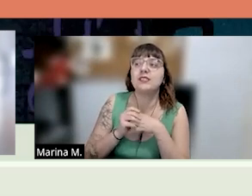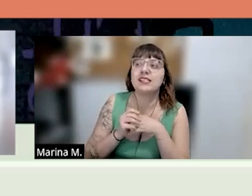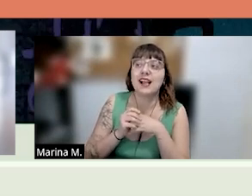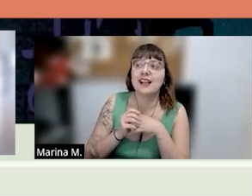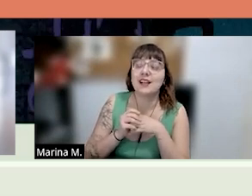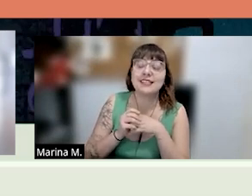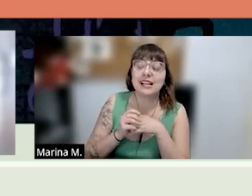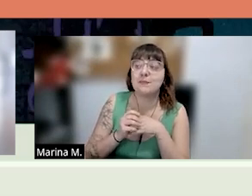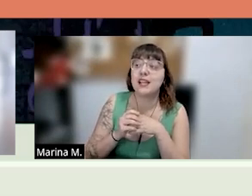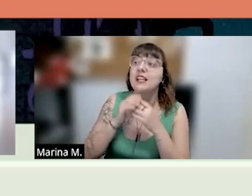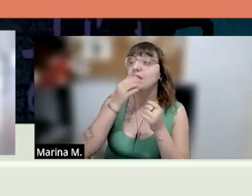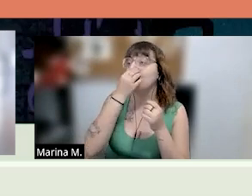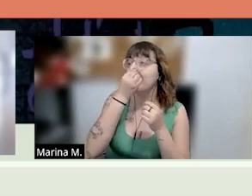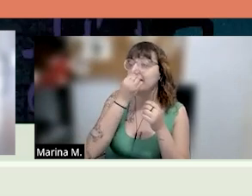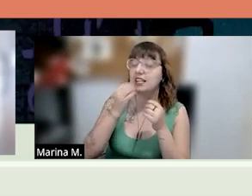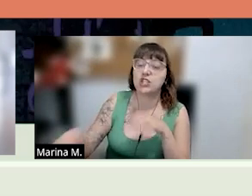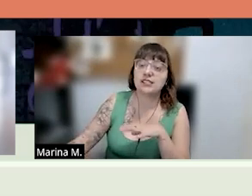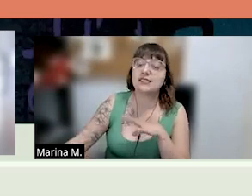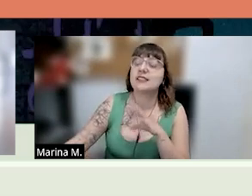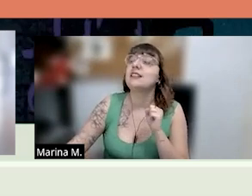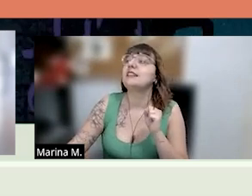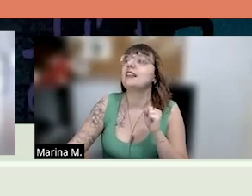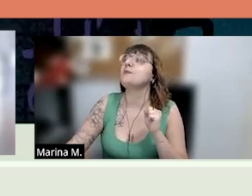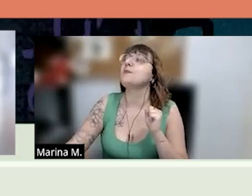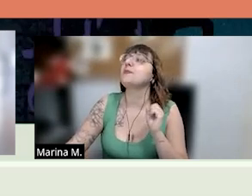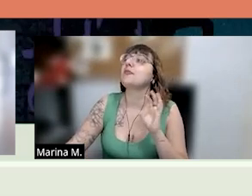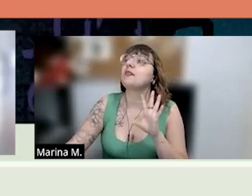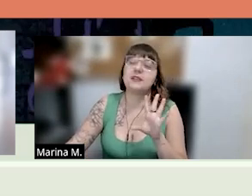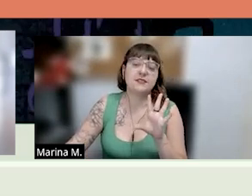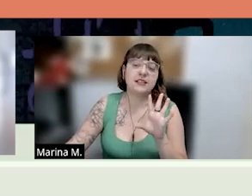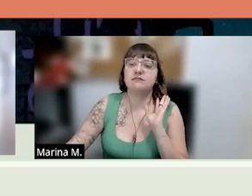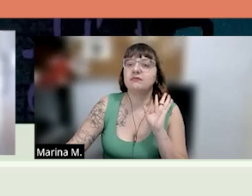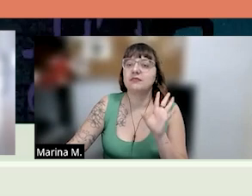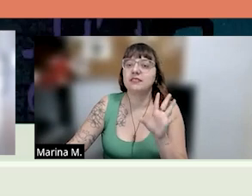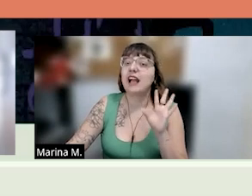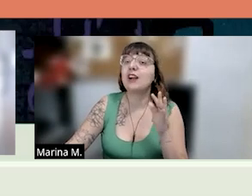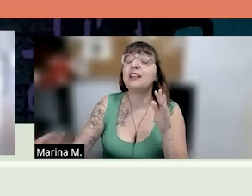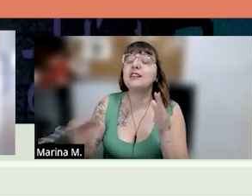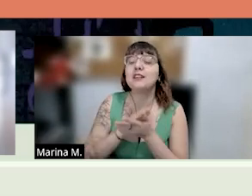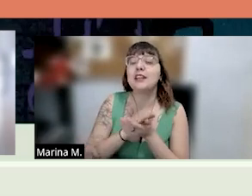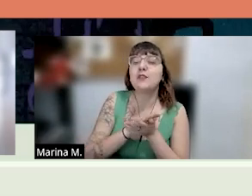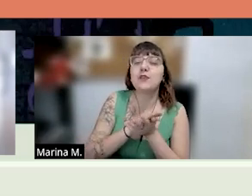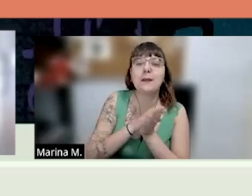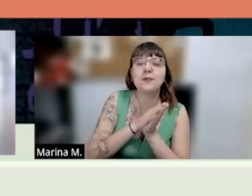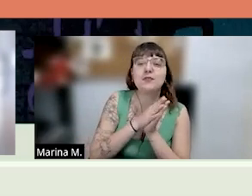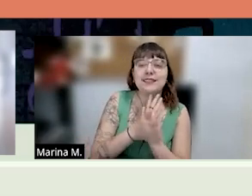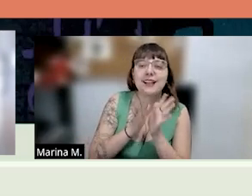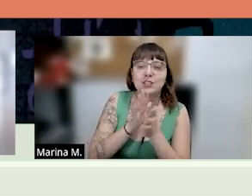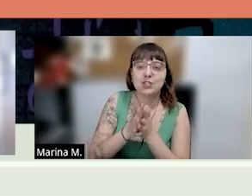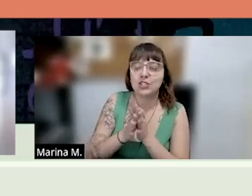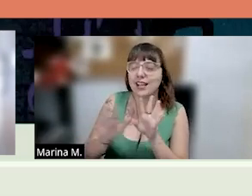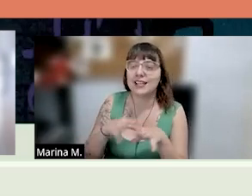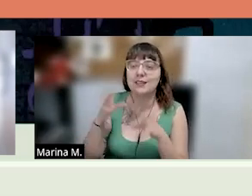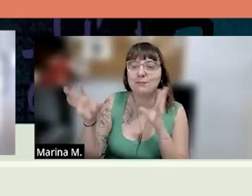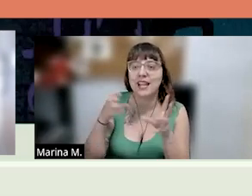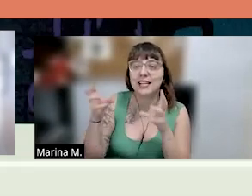um SHP e um SHX, né? Perfeito. Agora eu vou aproveitar que a gente